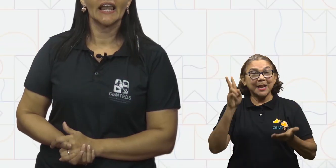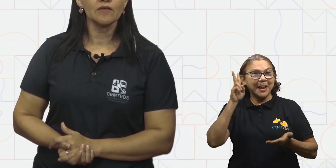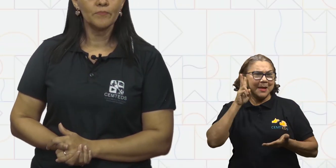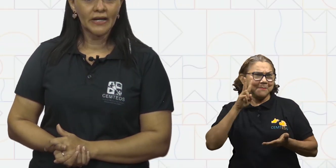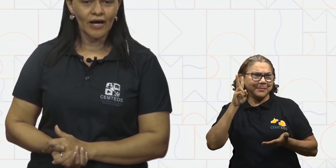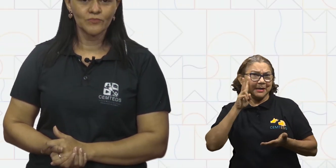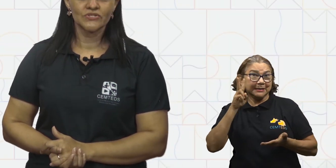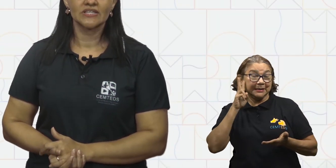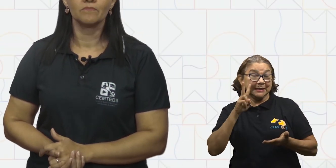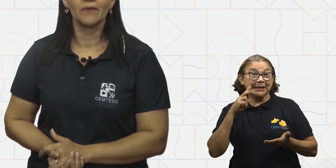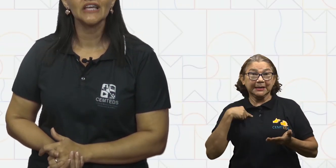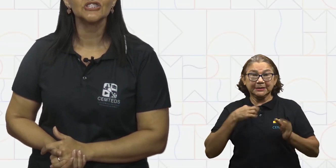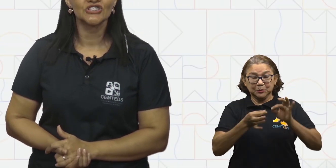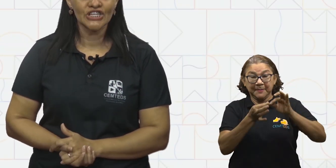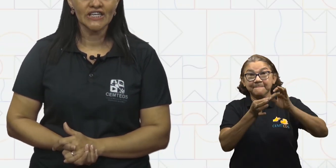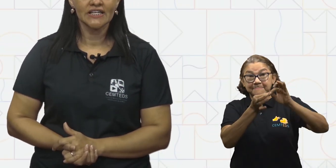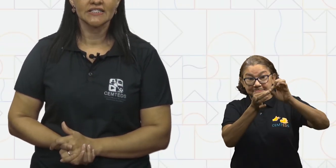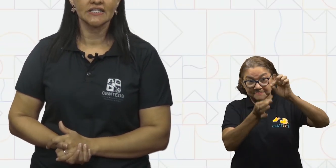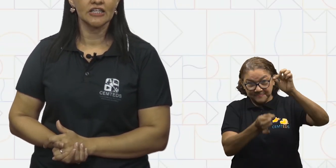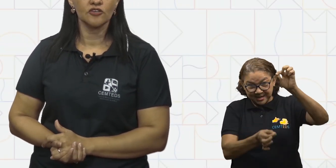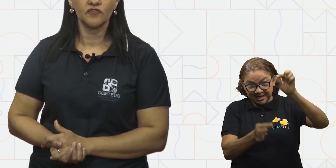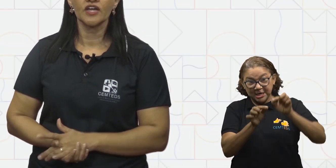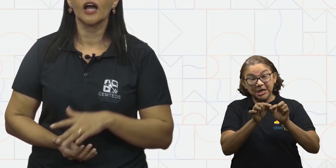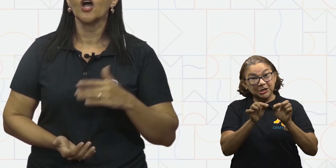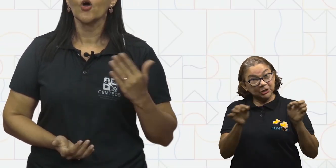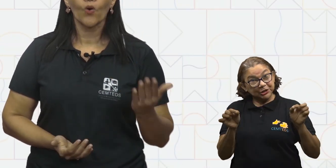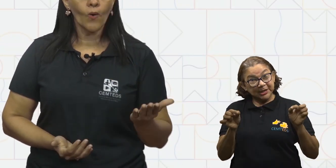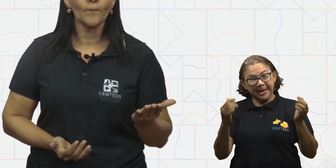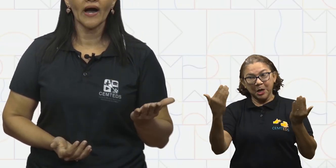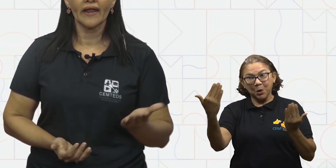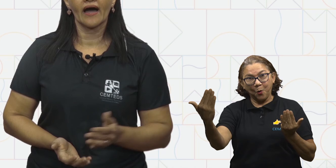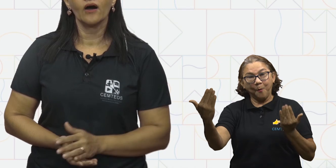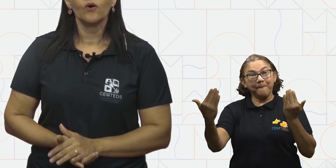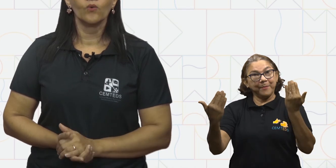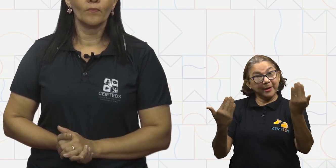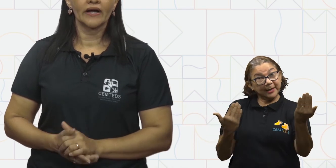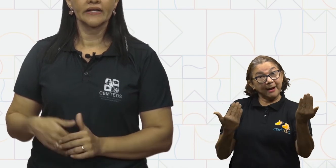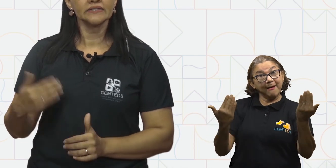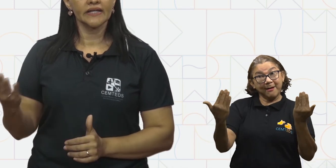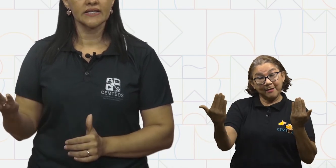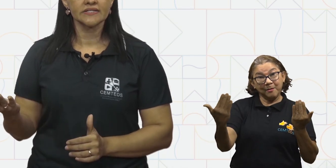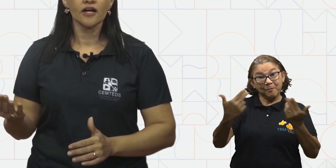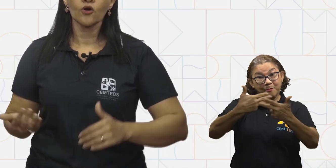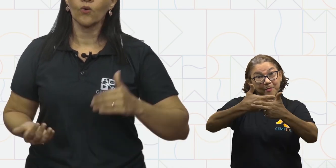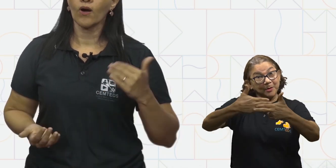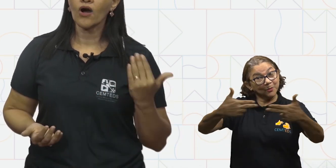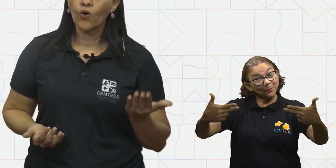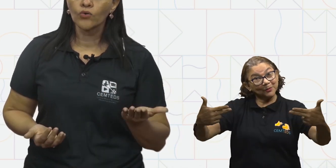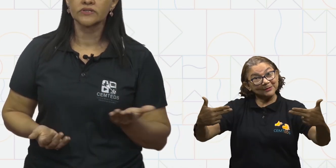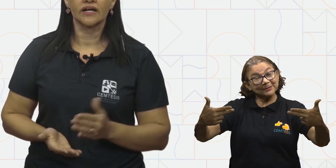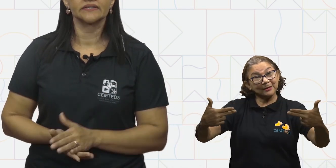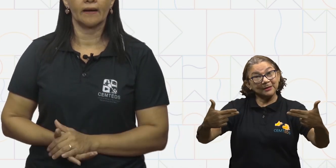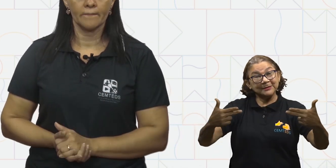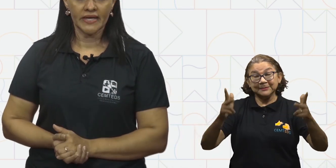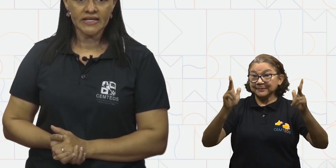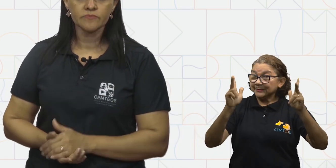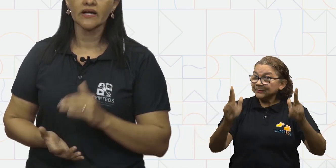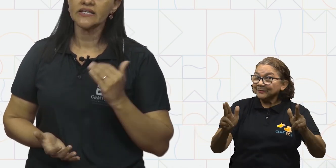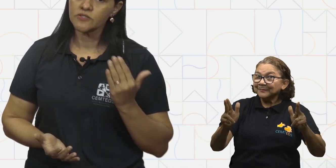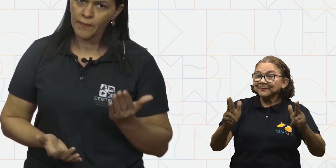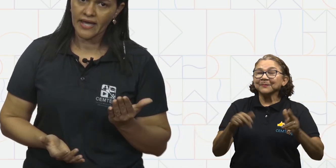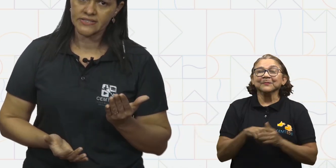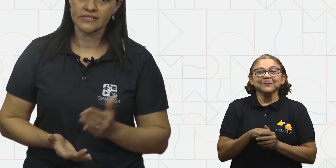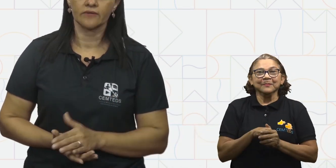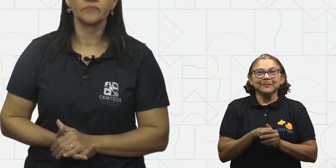Hoje relembramos que medir significa comparar uma grandeza com a outra da